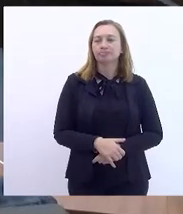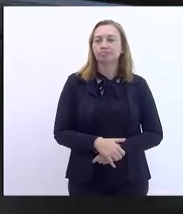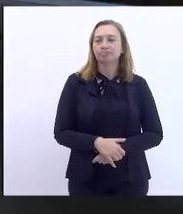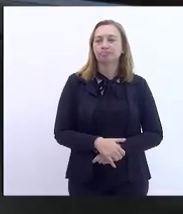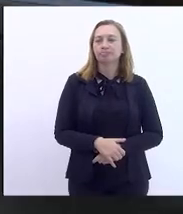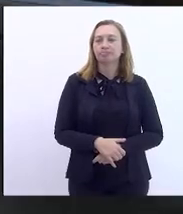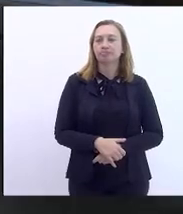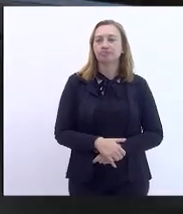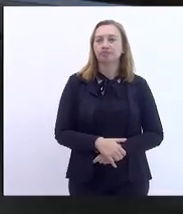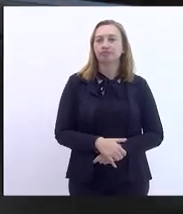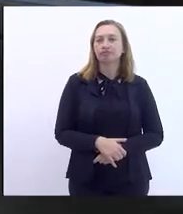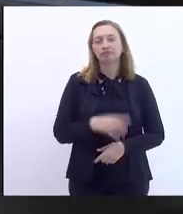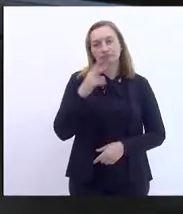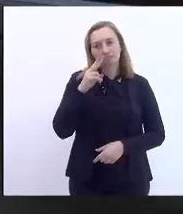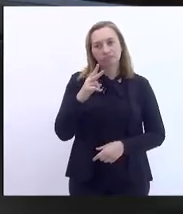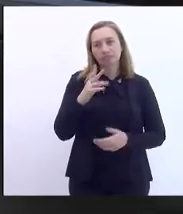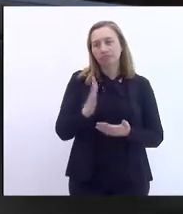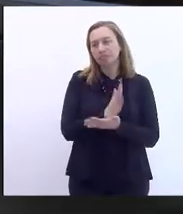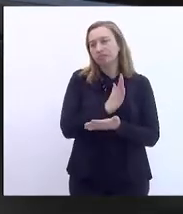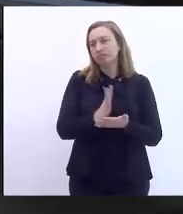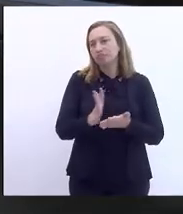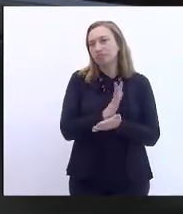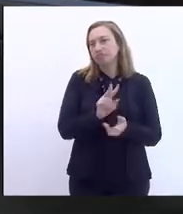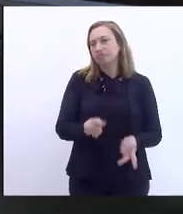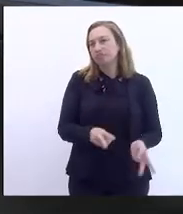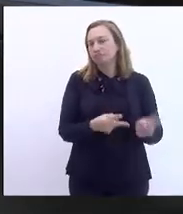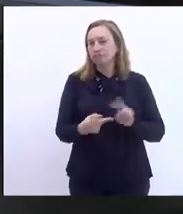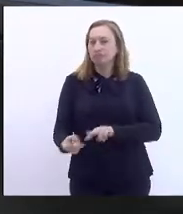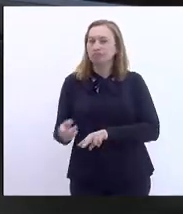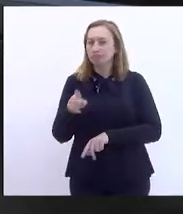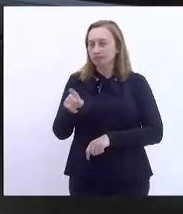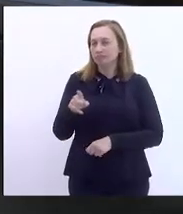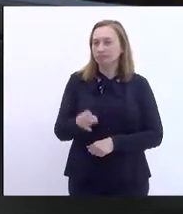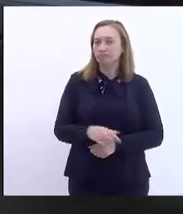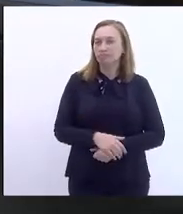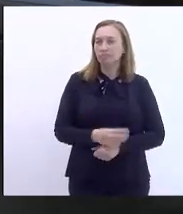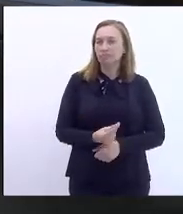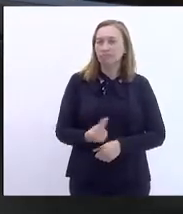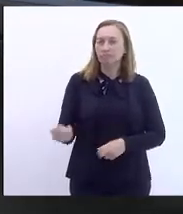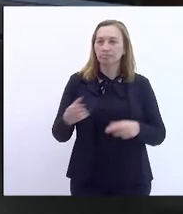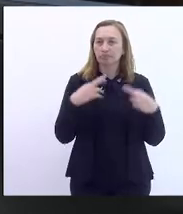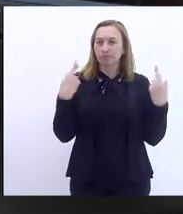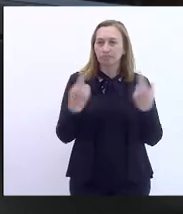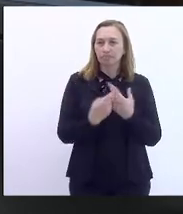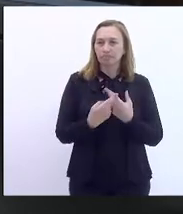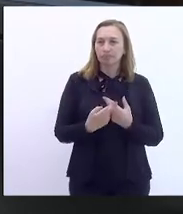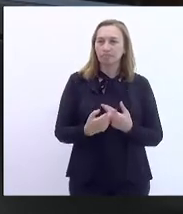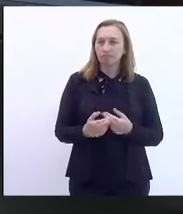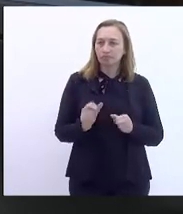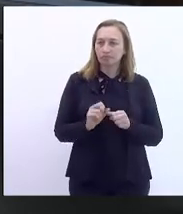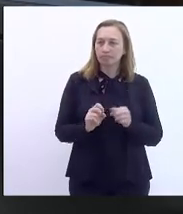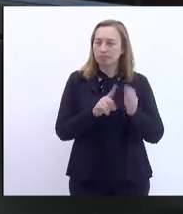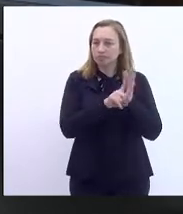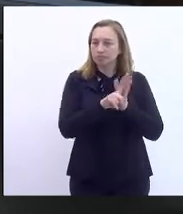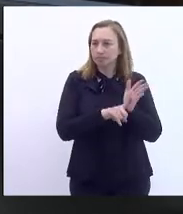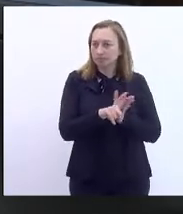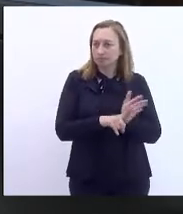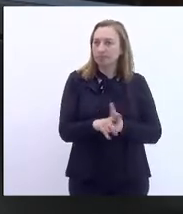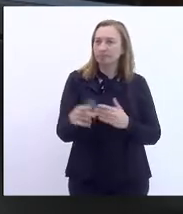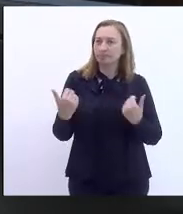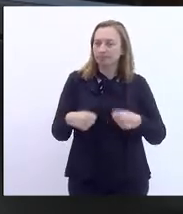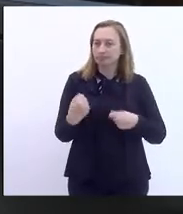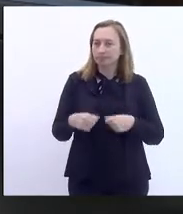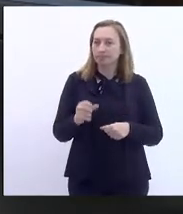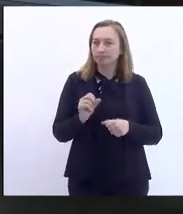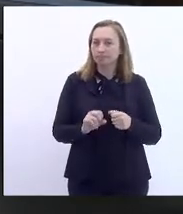inquietação mas eu vi que tem alguns encaminhamentos aqui aí tentação da gente sair da audiência fazendo as análises que a gente